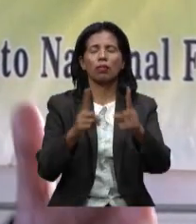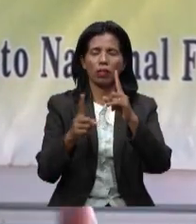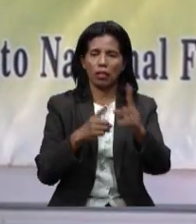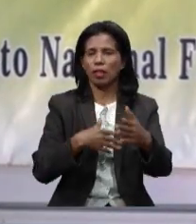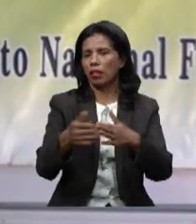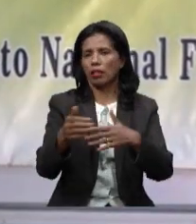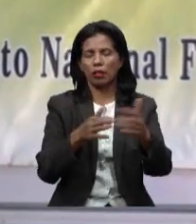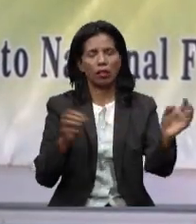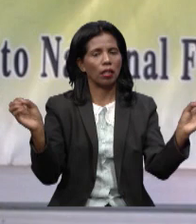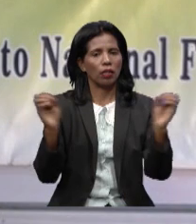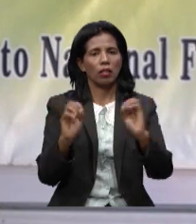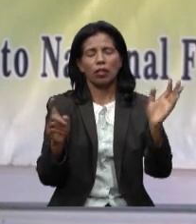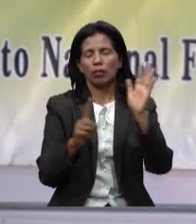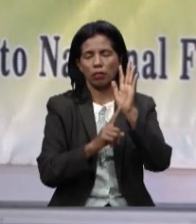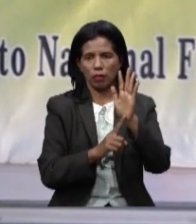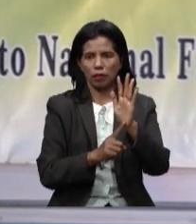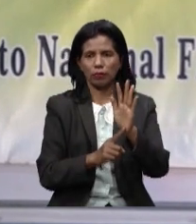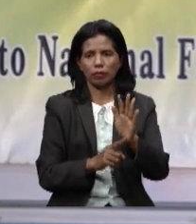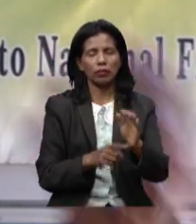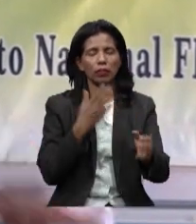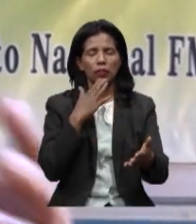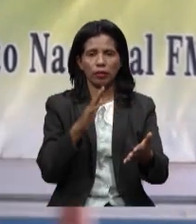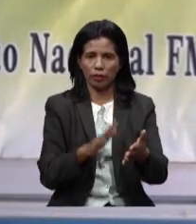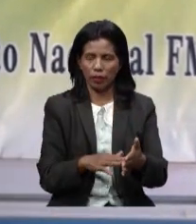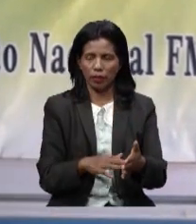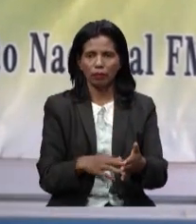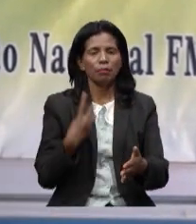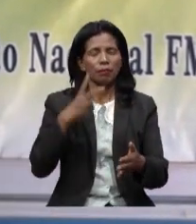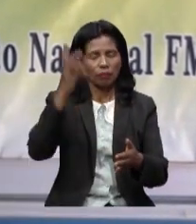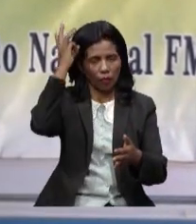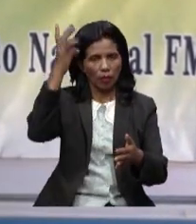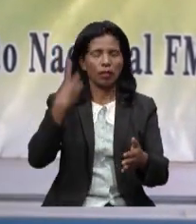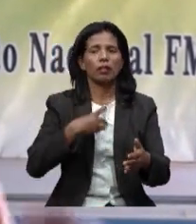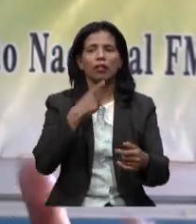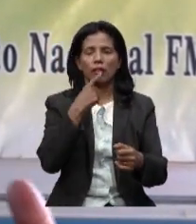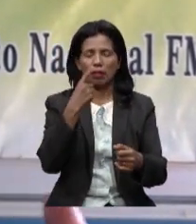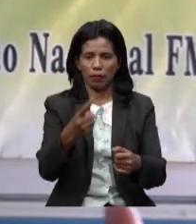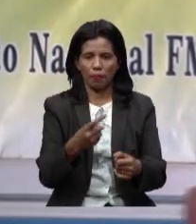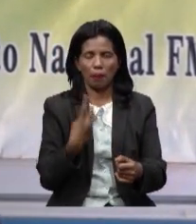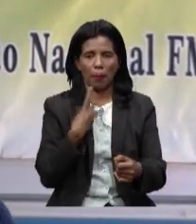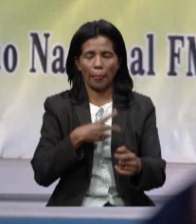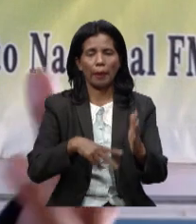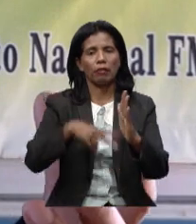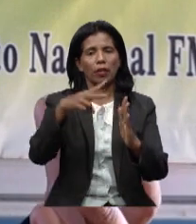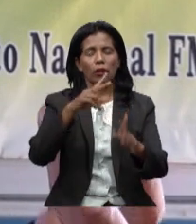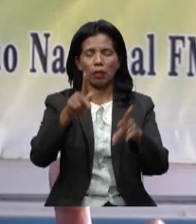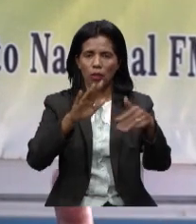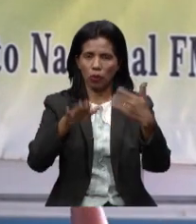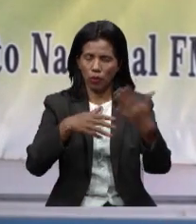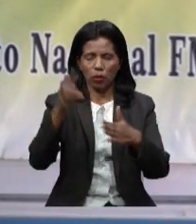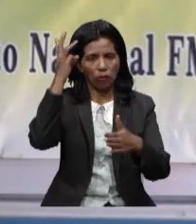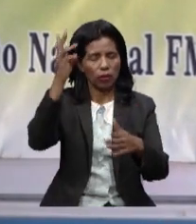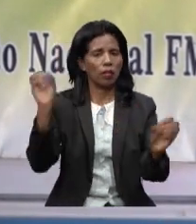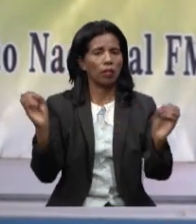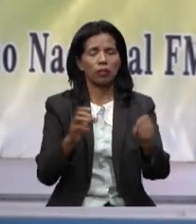se infaktus ida ne maso la dung dia. Mai be perkupasaun ita considera ita valoriza tamba emo tutu preocupa nossa